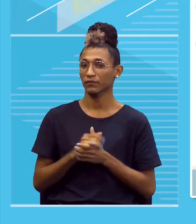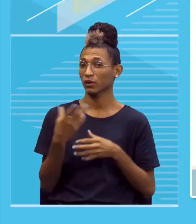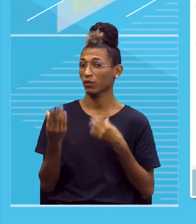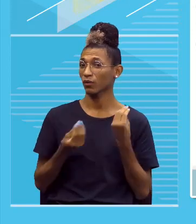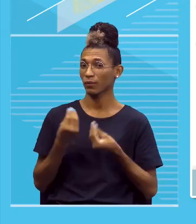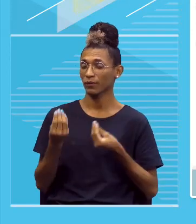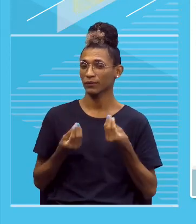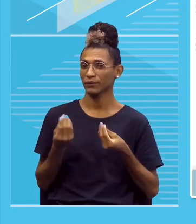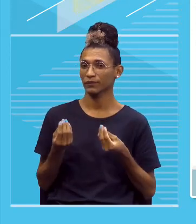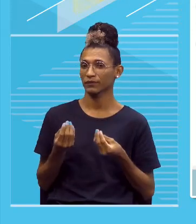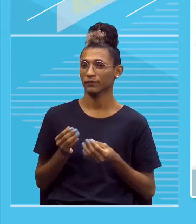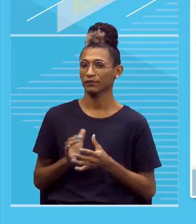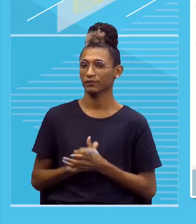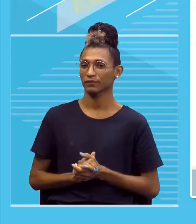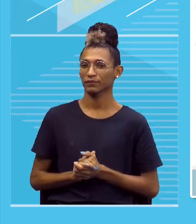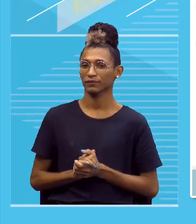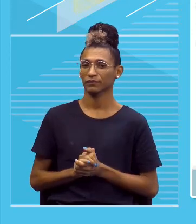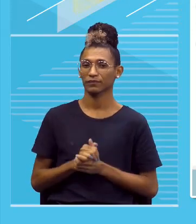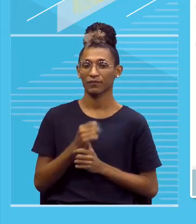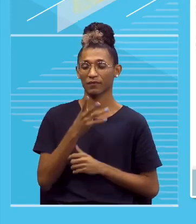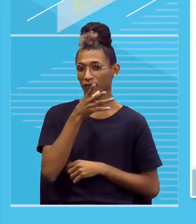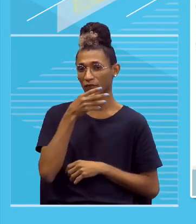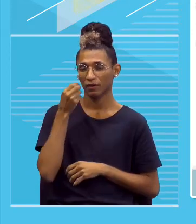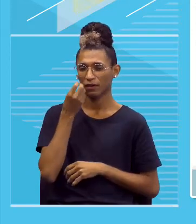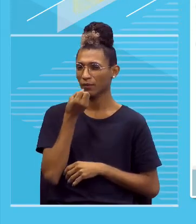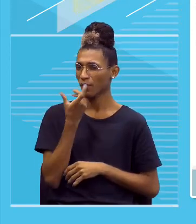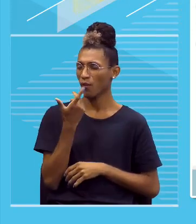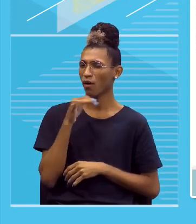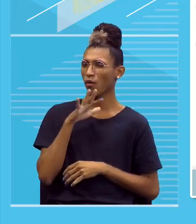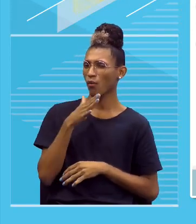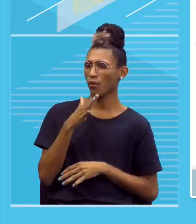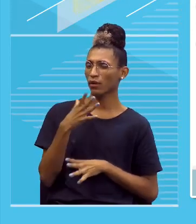que forma com que qualidade